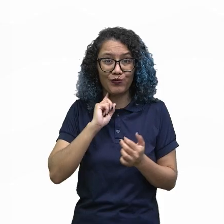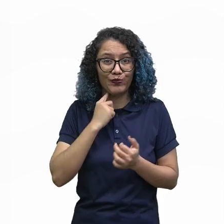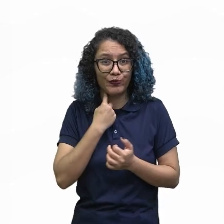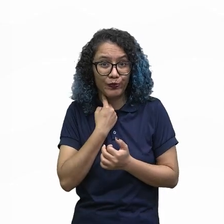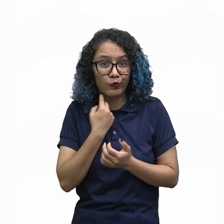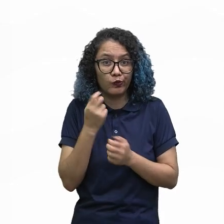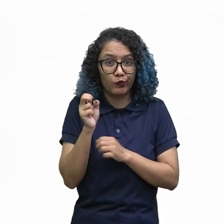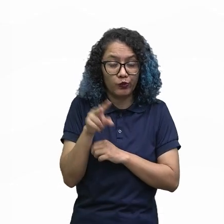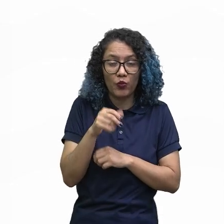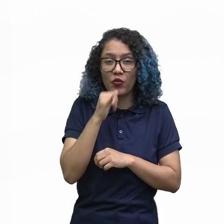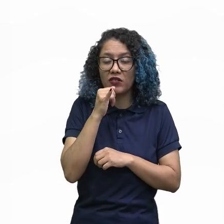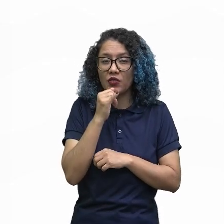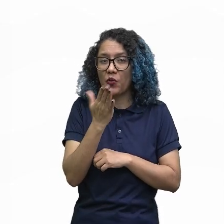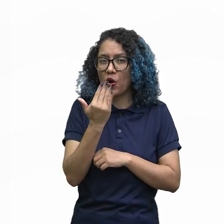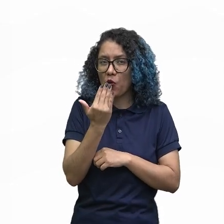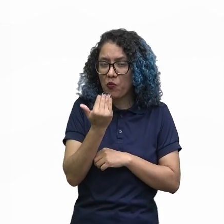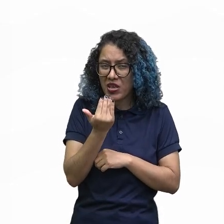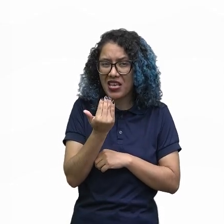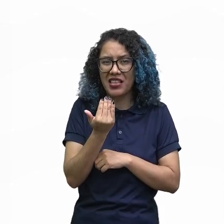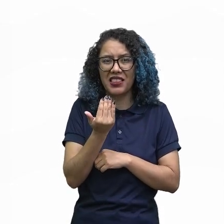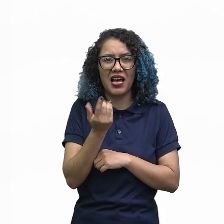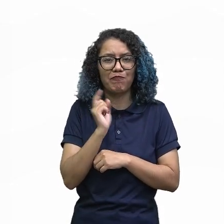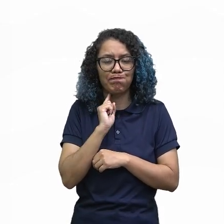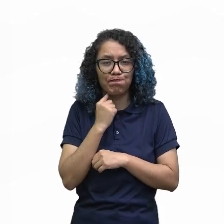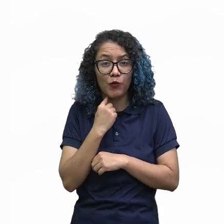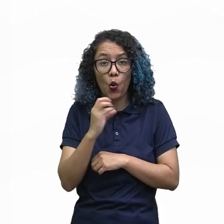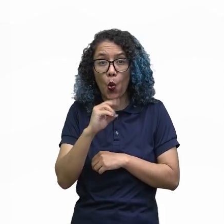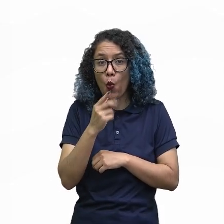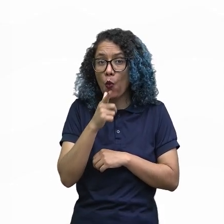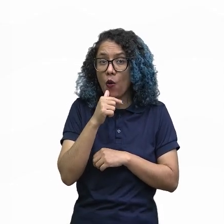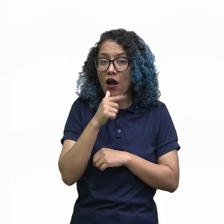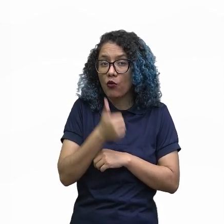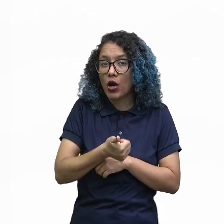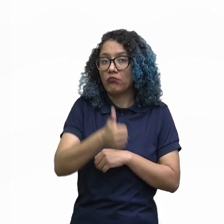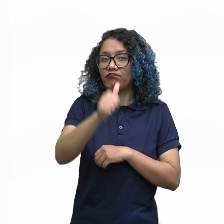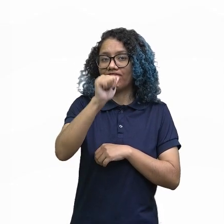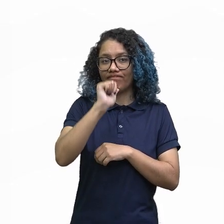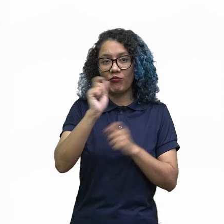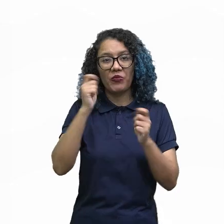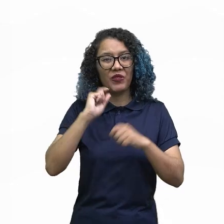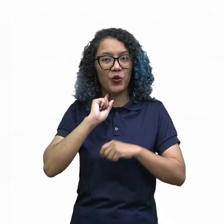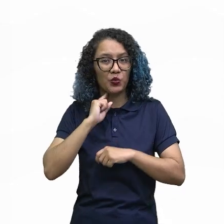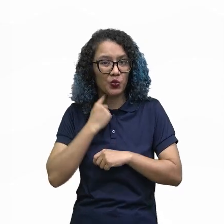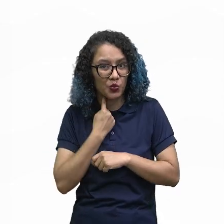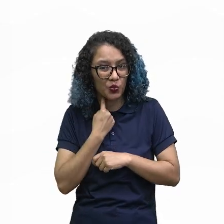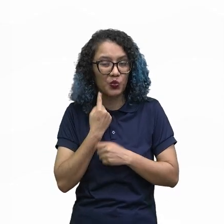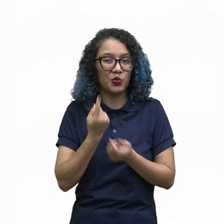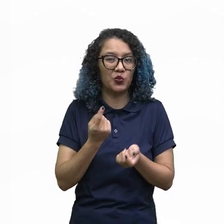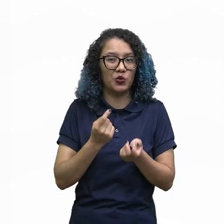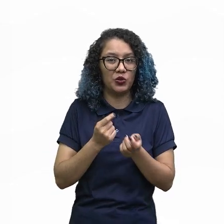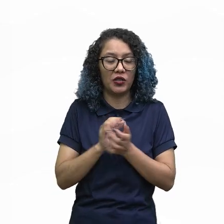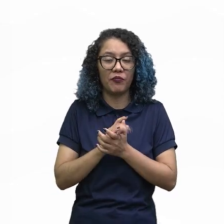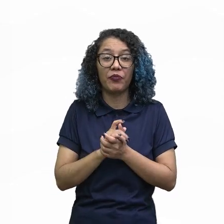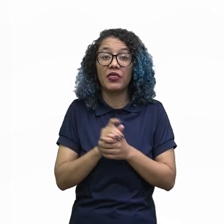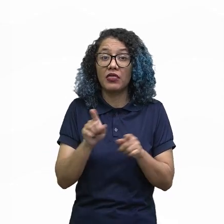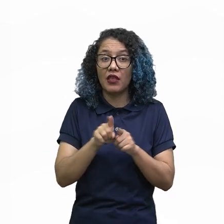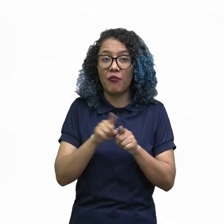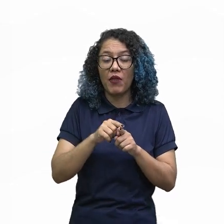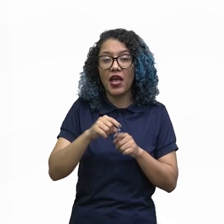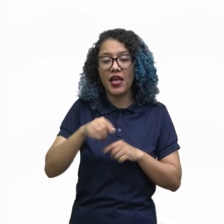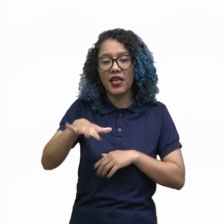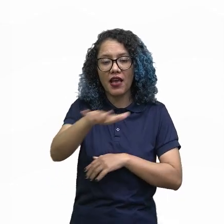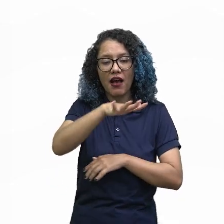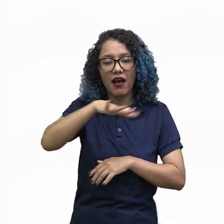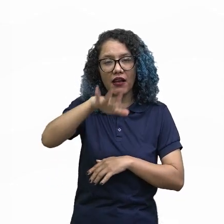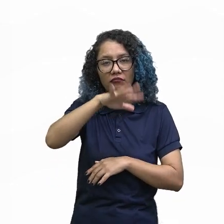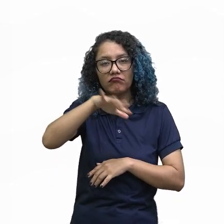contaminado, né? Um alimento contaminado, uma água que eu estou tomando que possa estar contaminada. Na minha atmosfera, eu posso